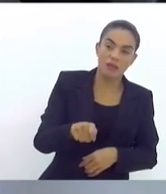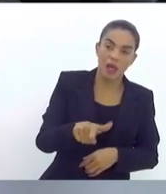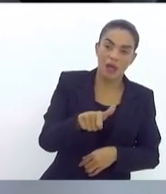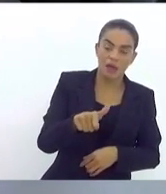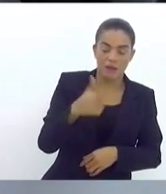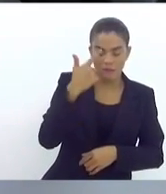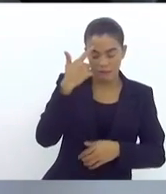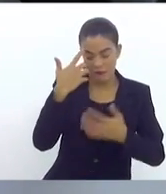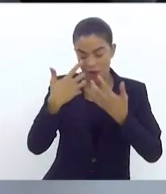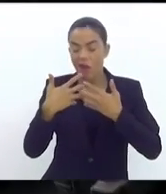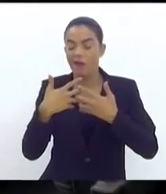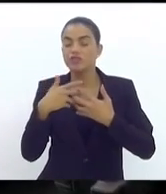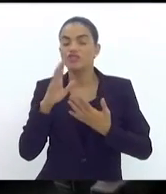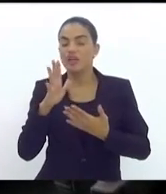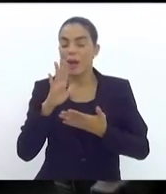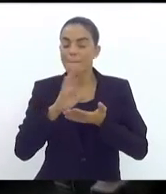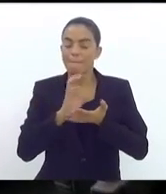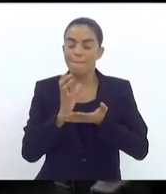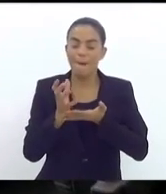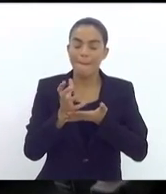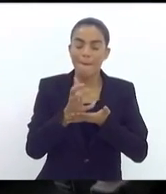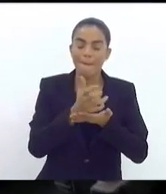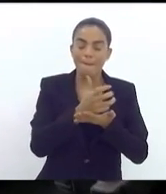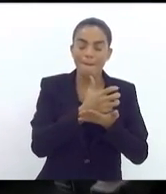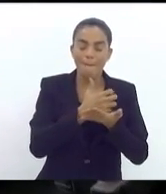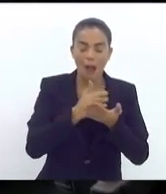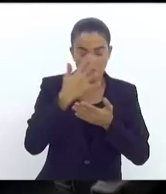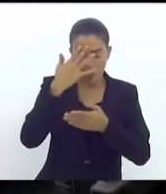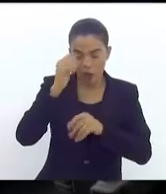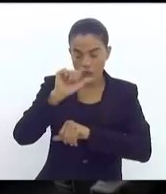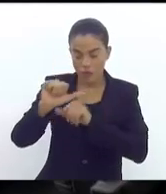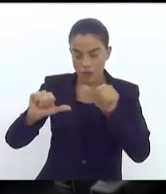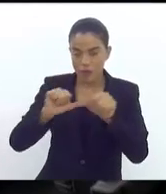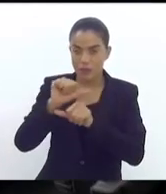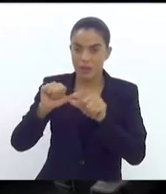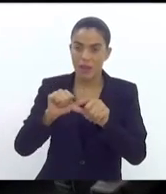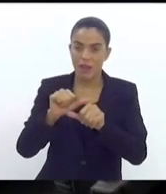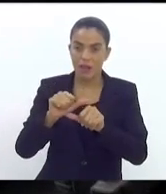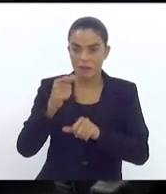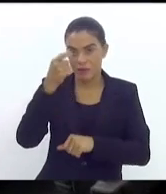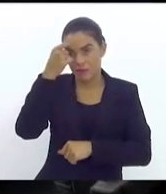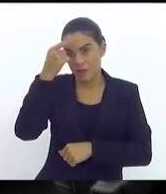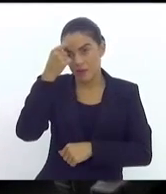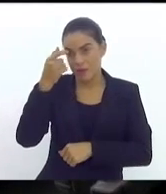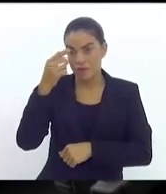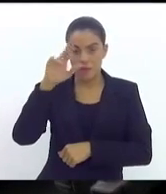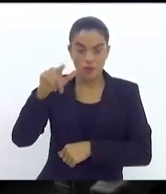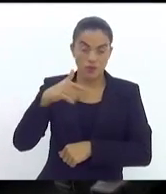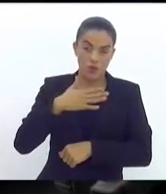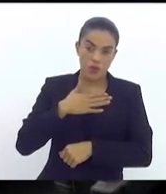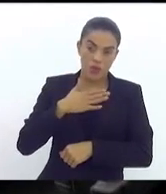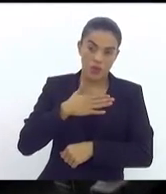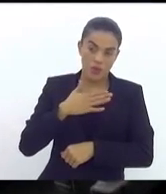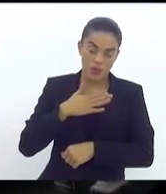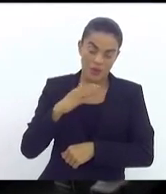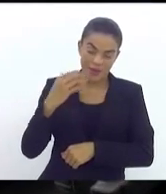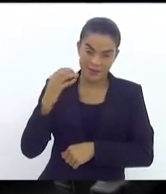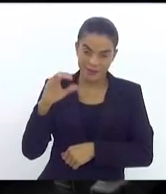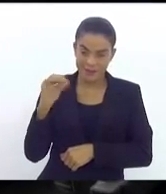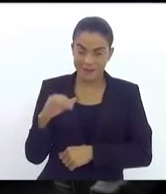você quer ouvir e altera a memória daquela pessoa que ouve. Não sei o que estou dizendo. É a